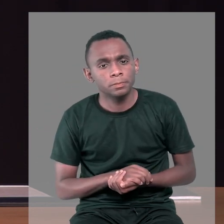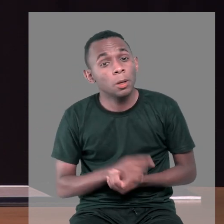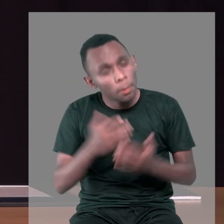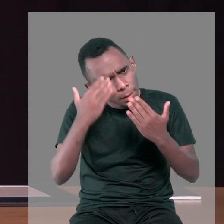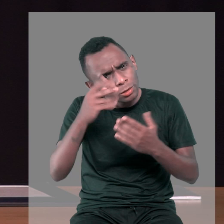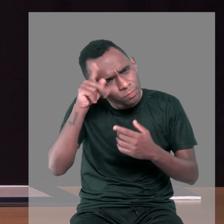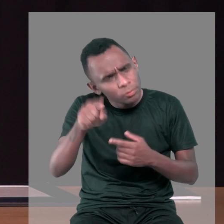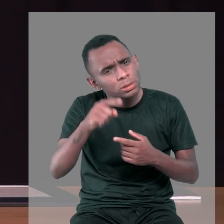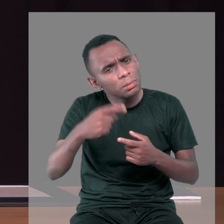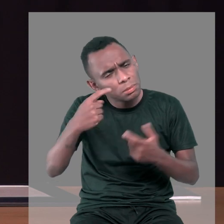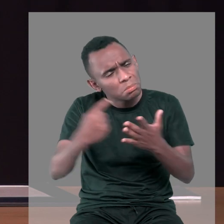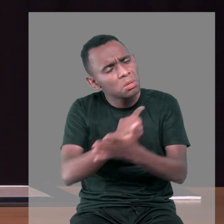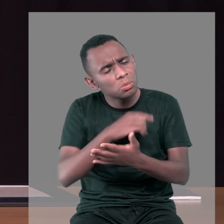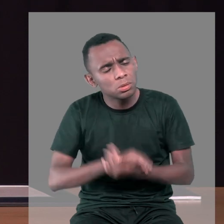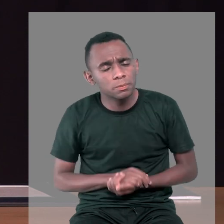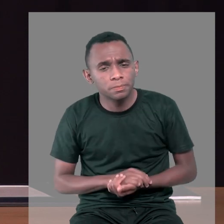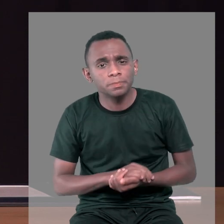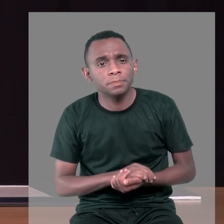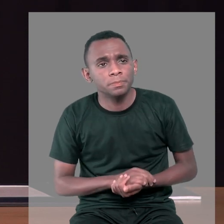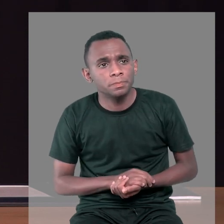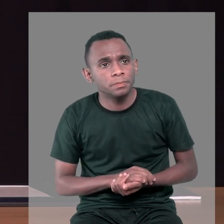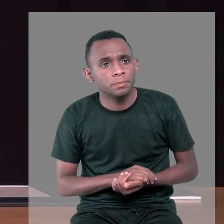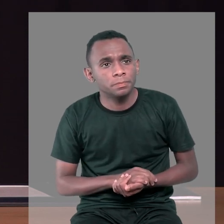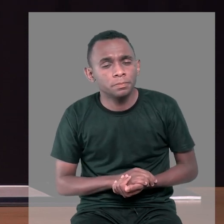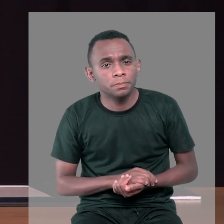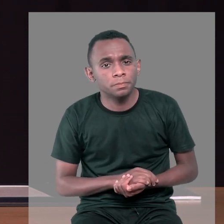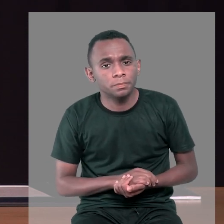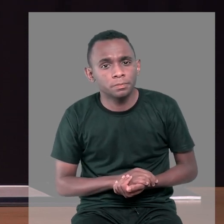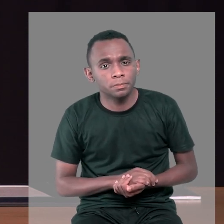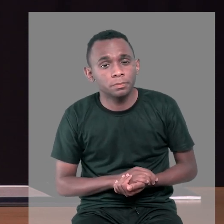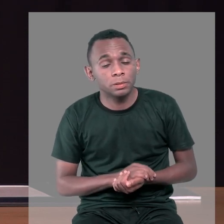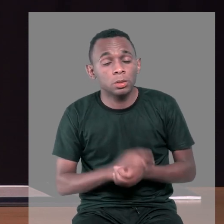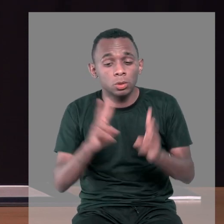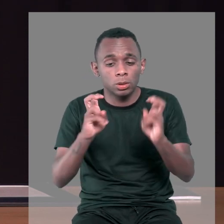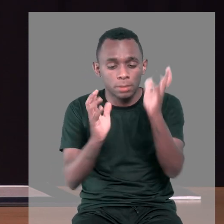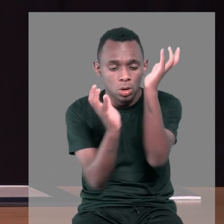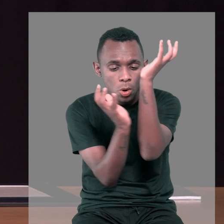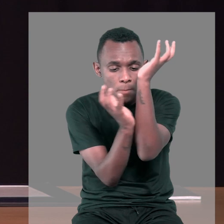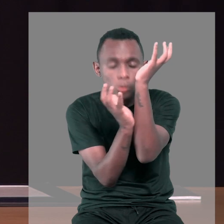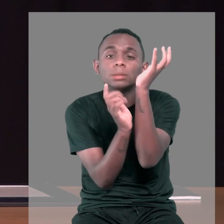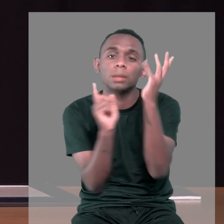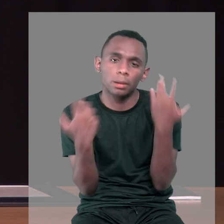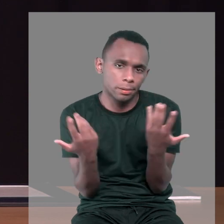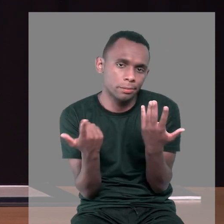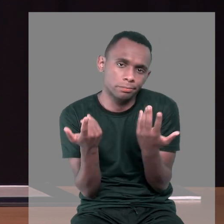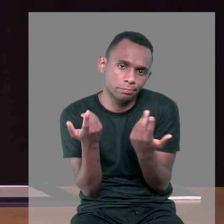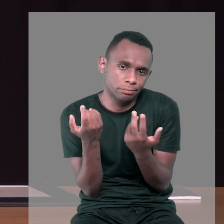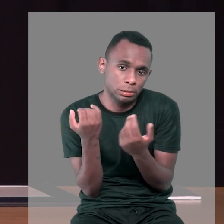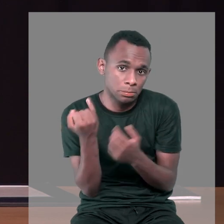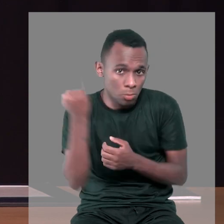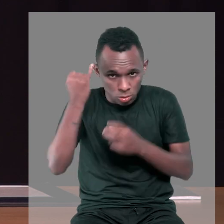num esteio weberiano, né, de uma forma de dominação burocrática que é